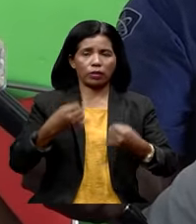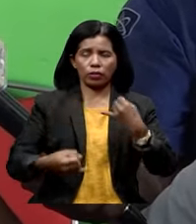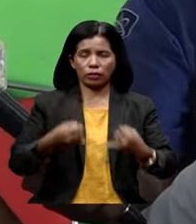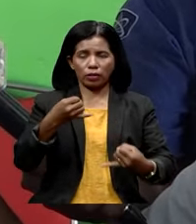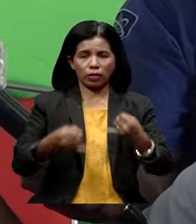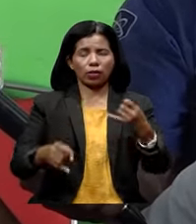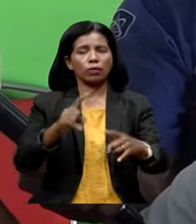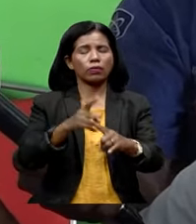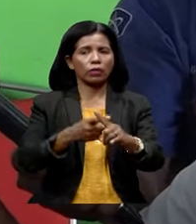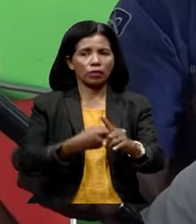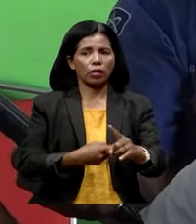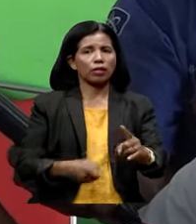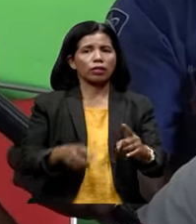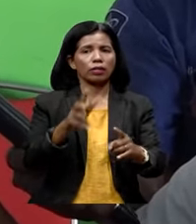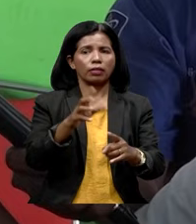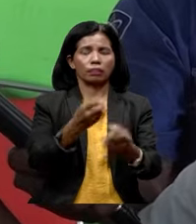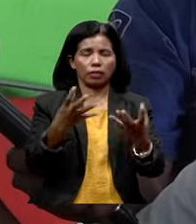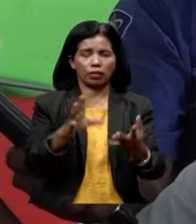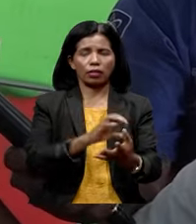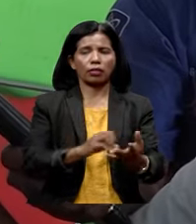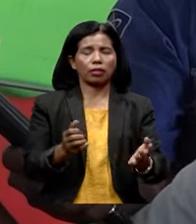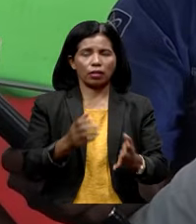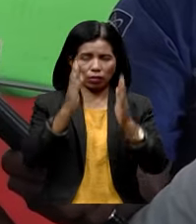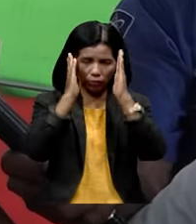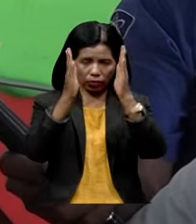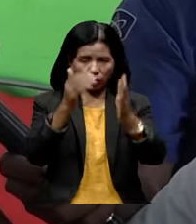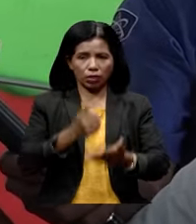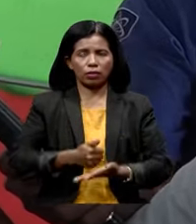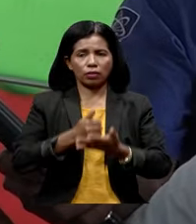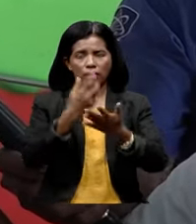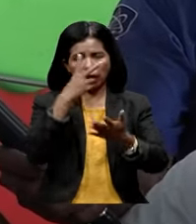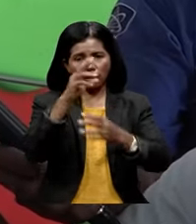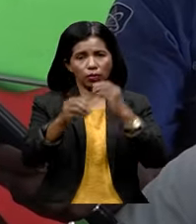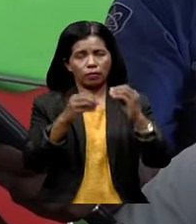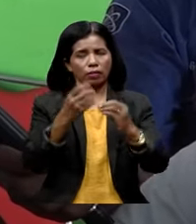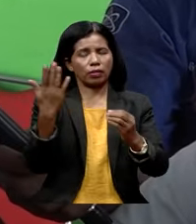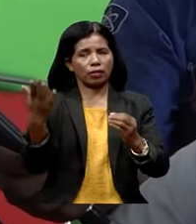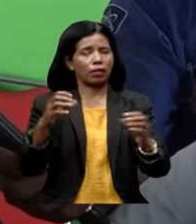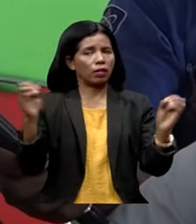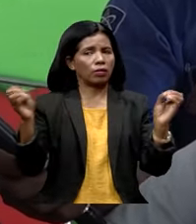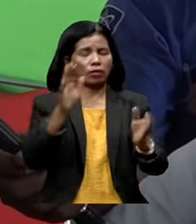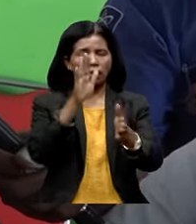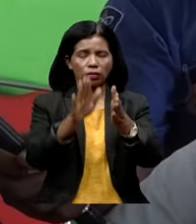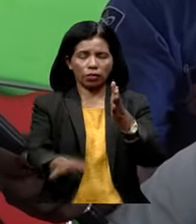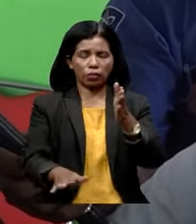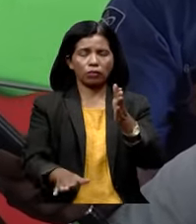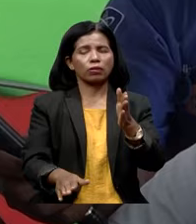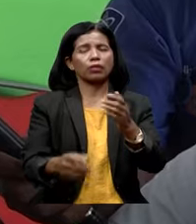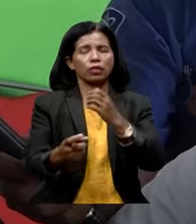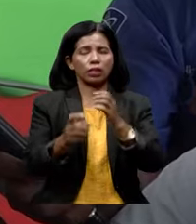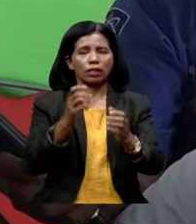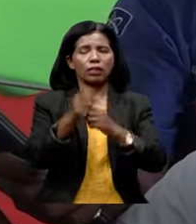fulan hira que laran, então mata antiona bagané, se ela foi indulto completo, pelo menos